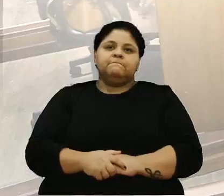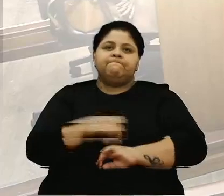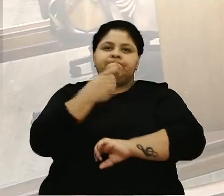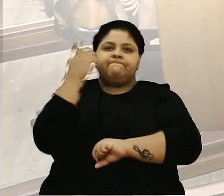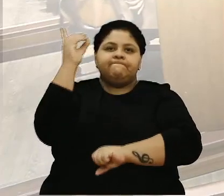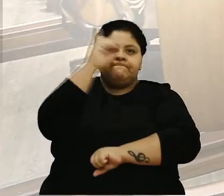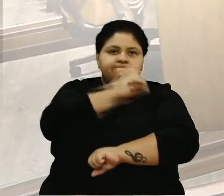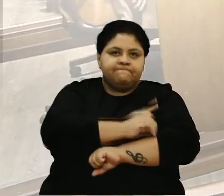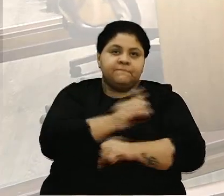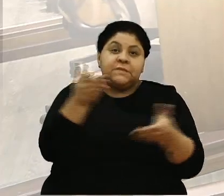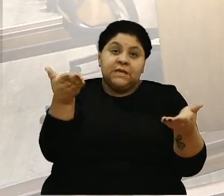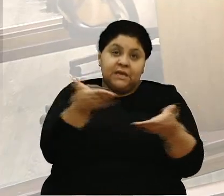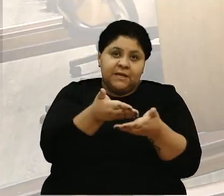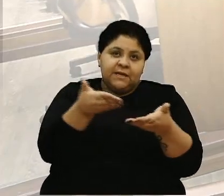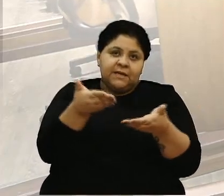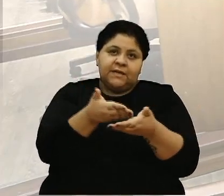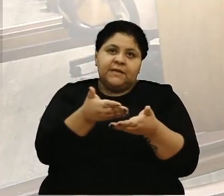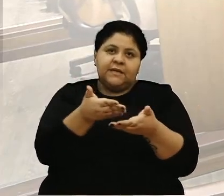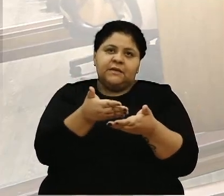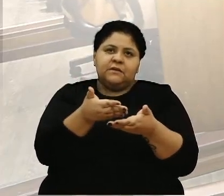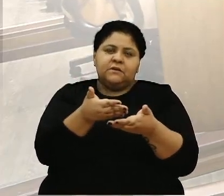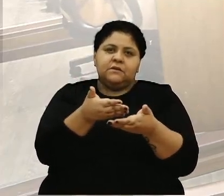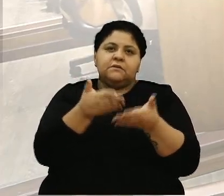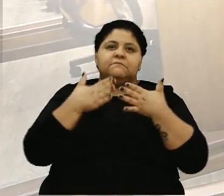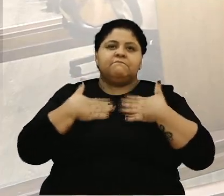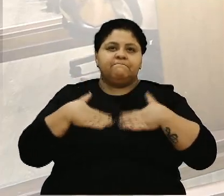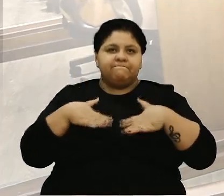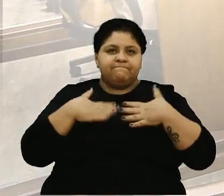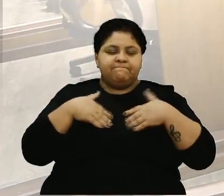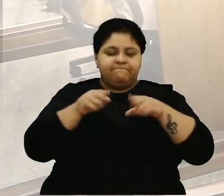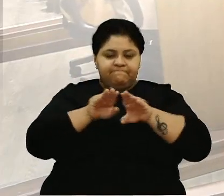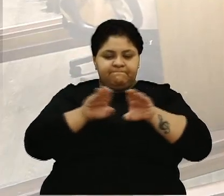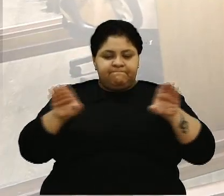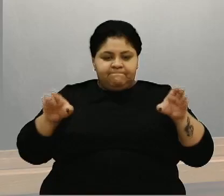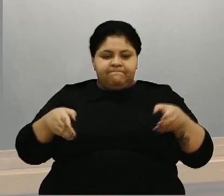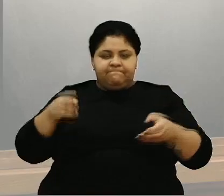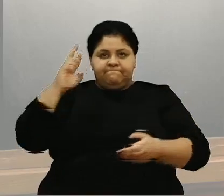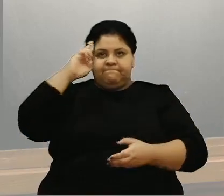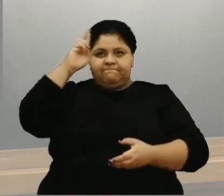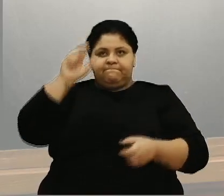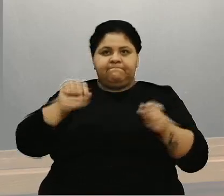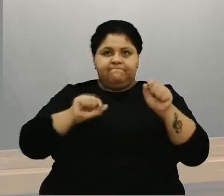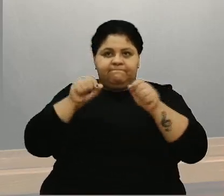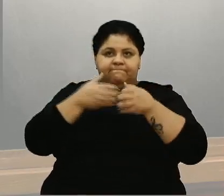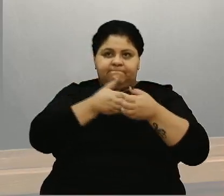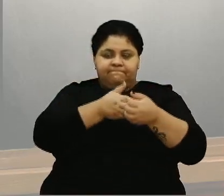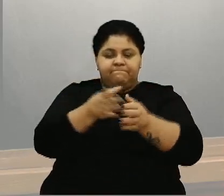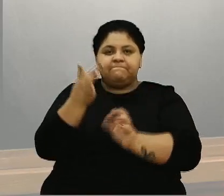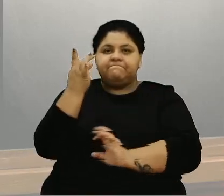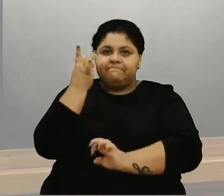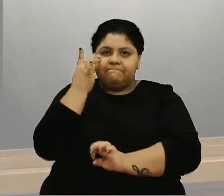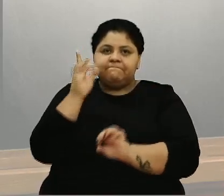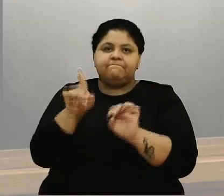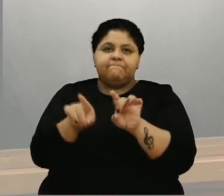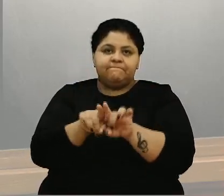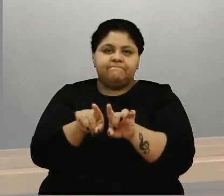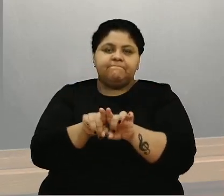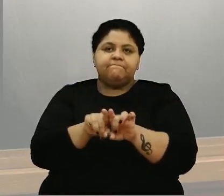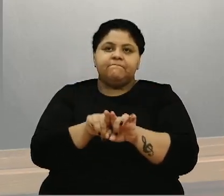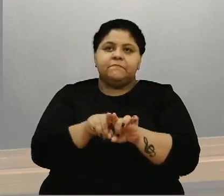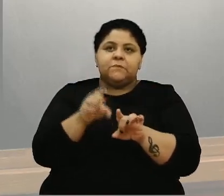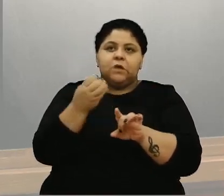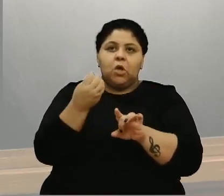Dia, agora com mais calma, os vereadores, vereadora, mesa diretora, quem nos acompanha aqui presencialmente ou